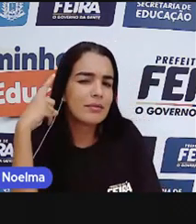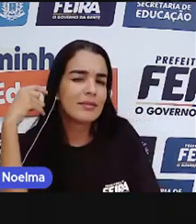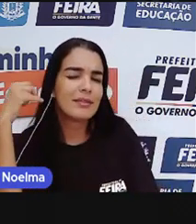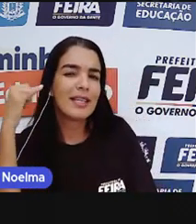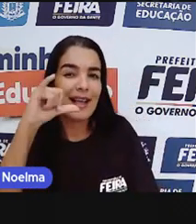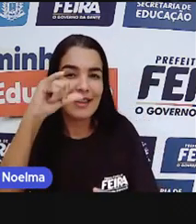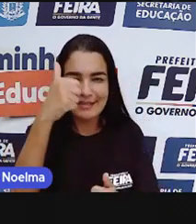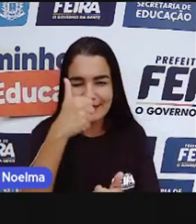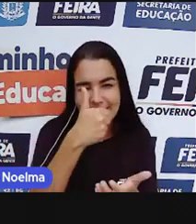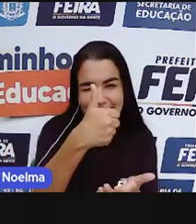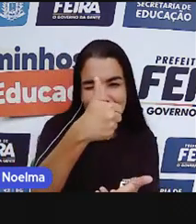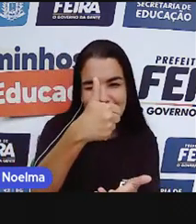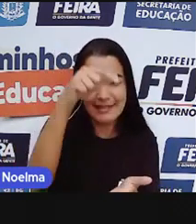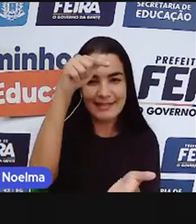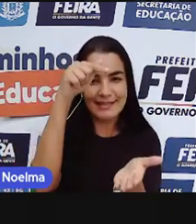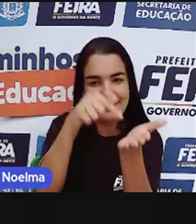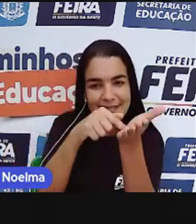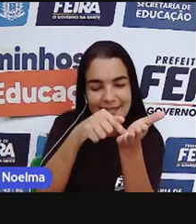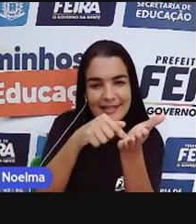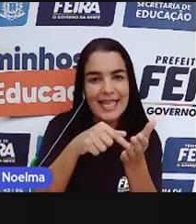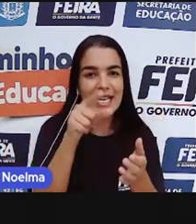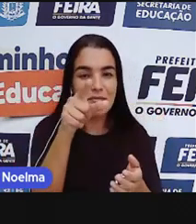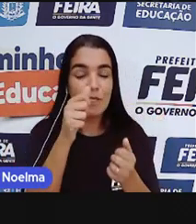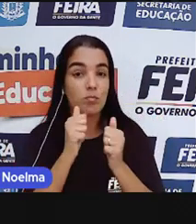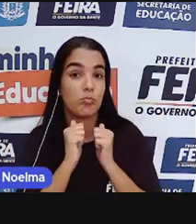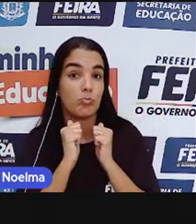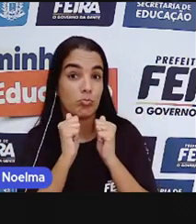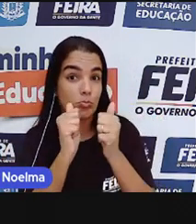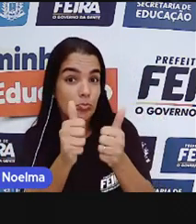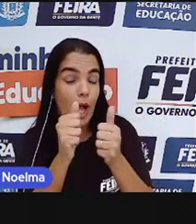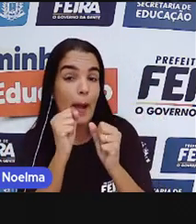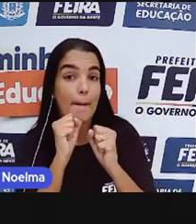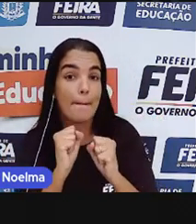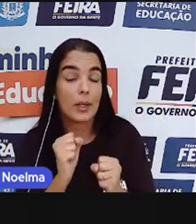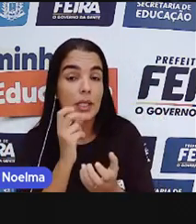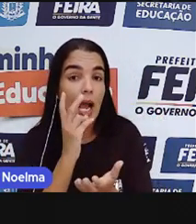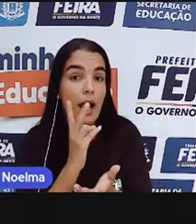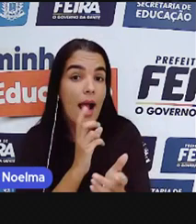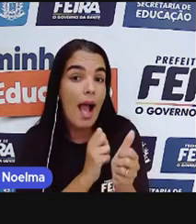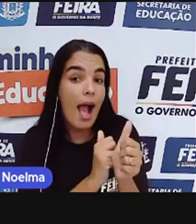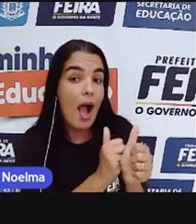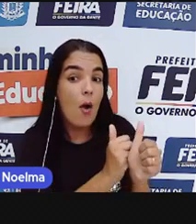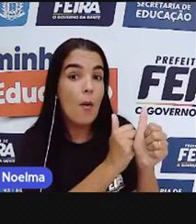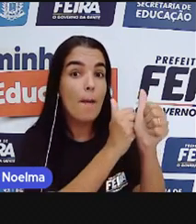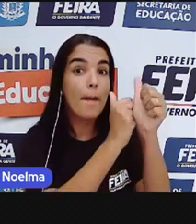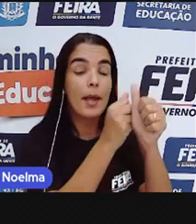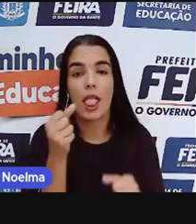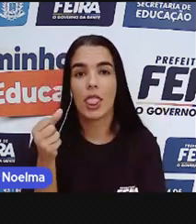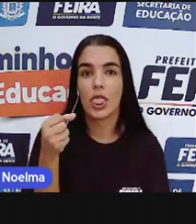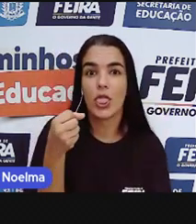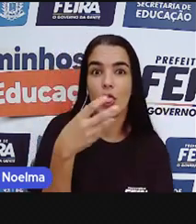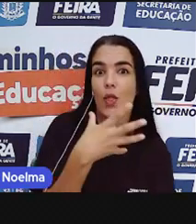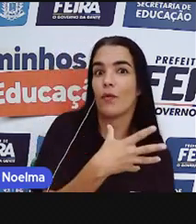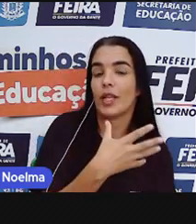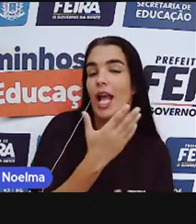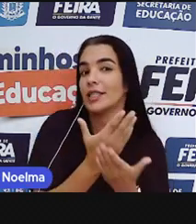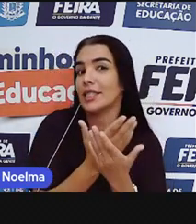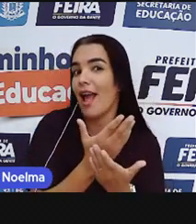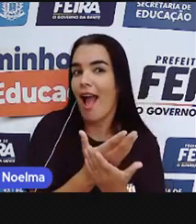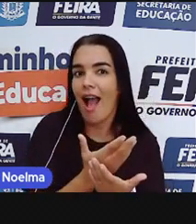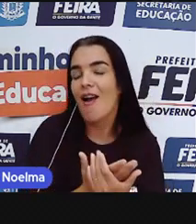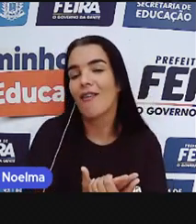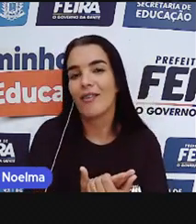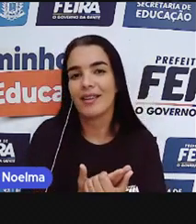tá? Para que vocês possam estar acompanhando aí as novidades, né, as nossas aulas.